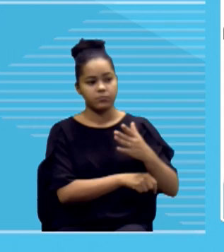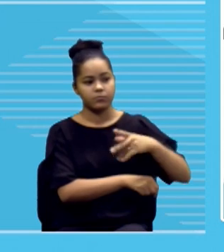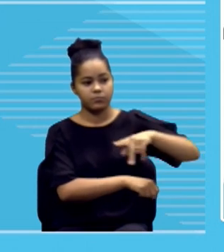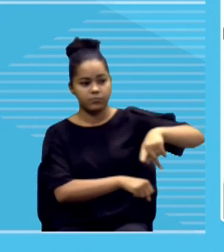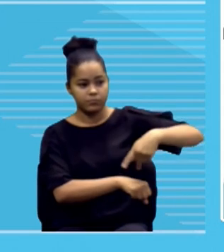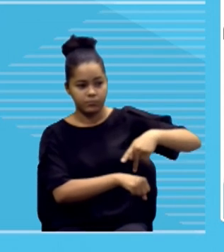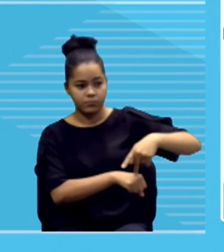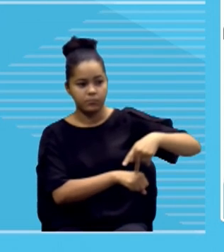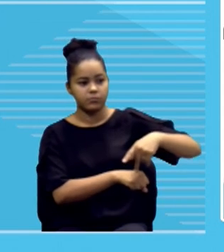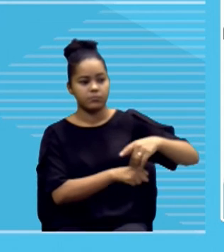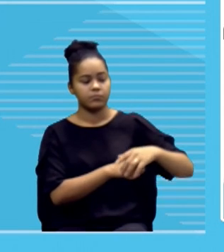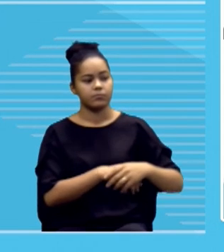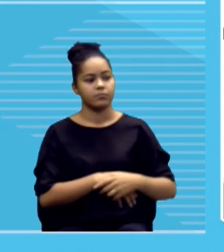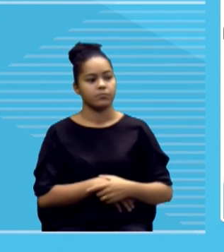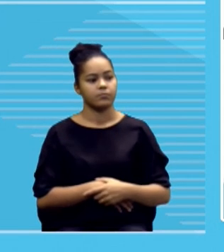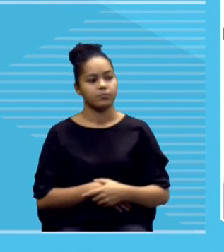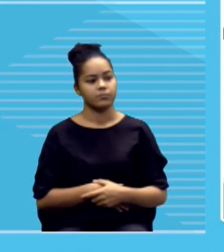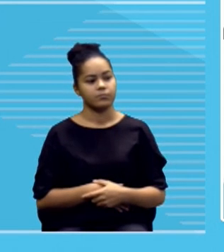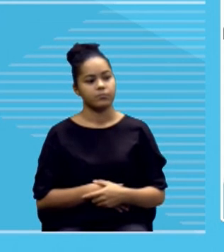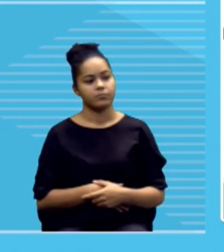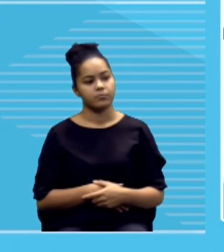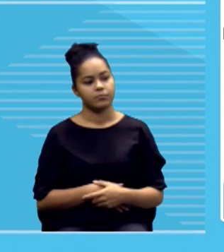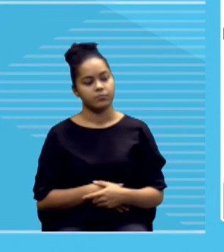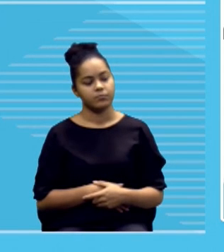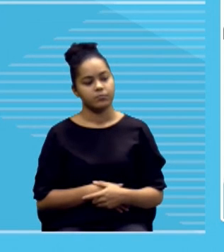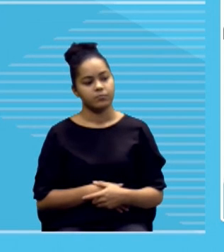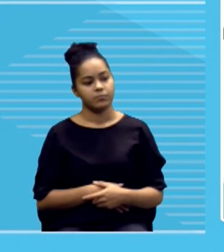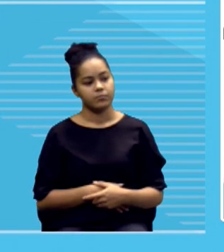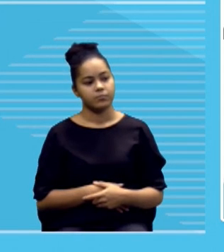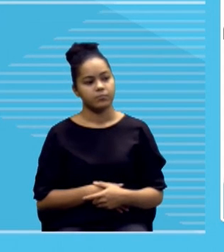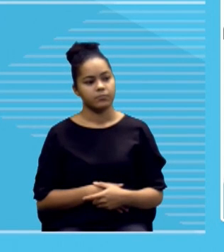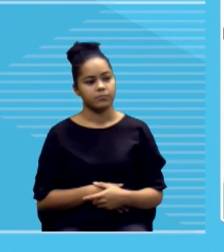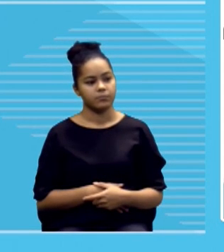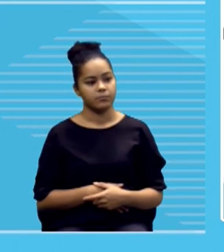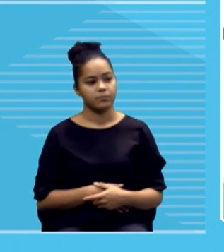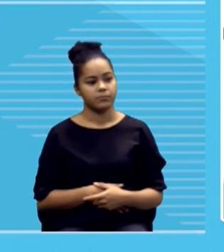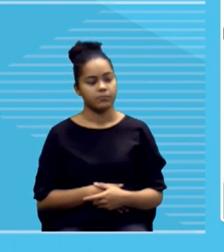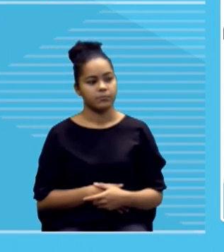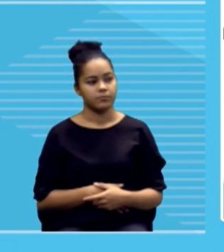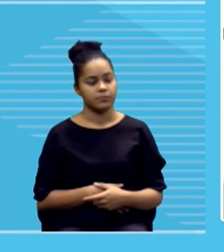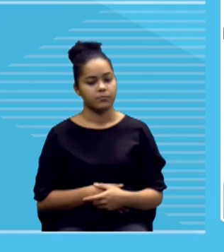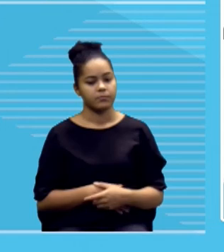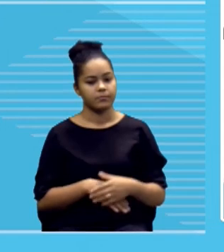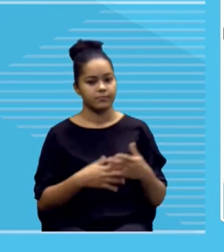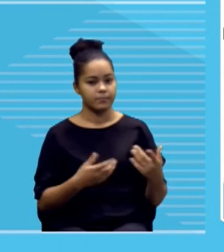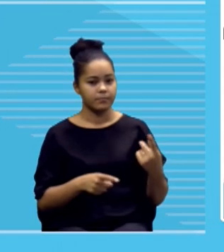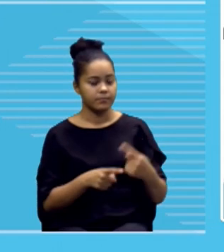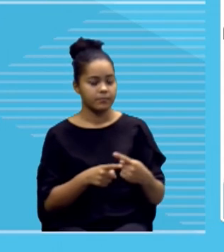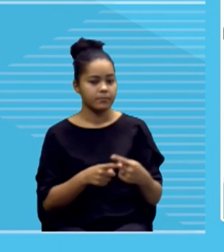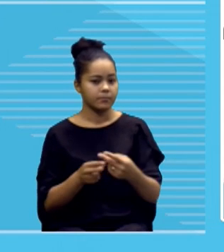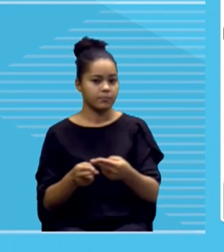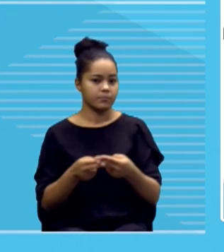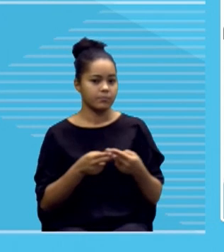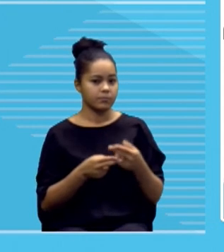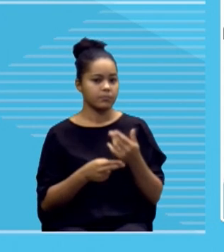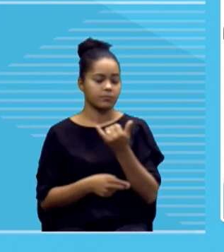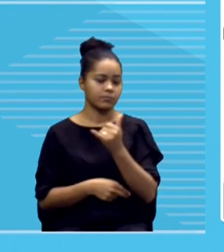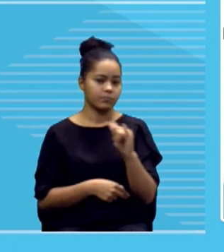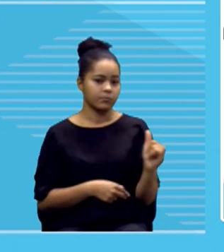elétrica, essa integração ocorreu de forma processual. Você tinha uma alimentação maior nas